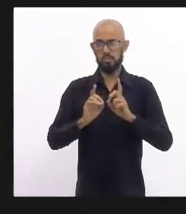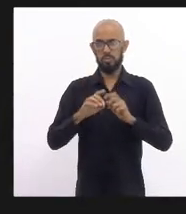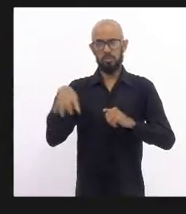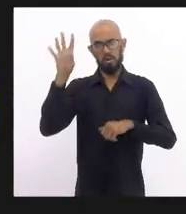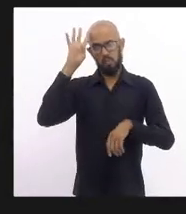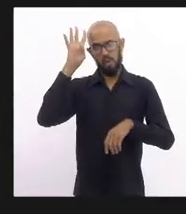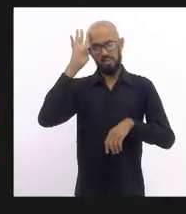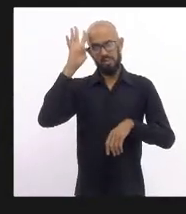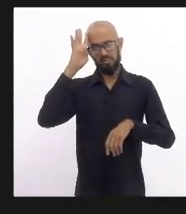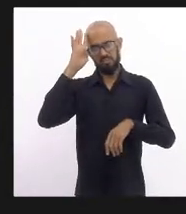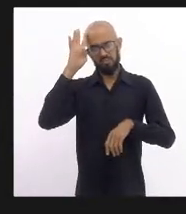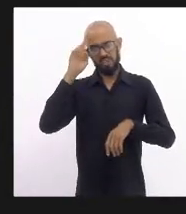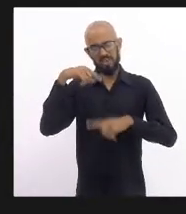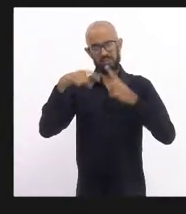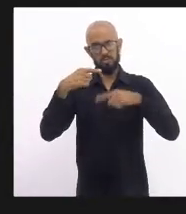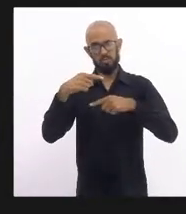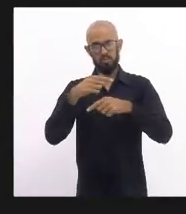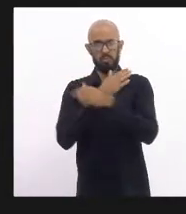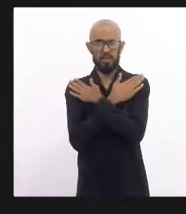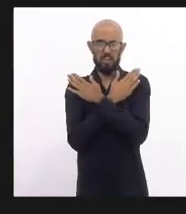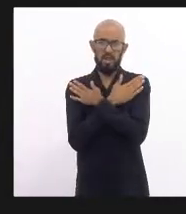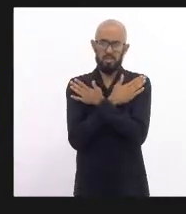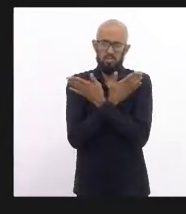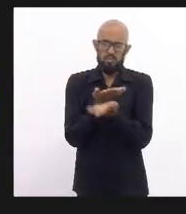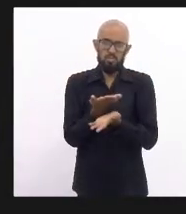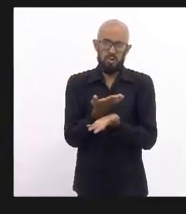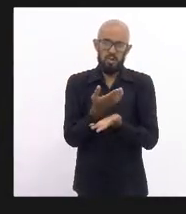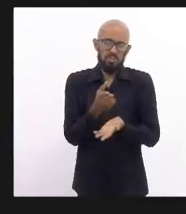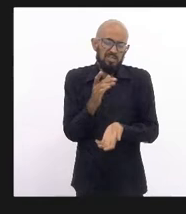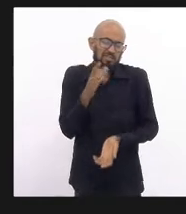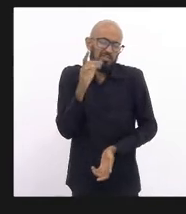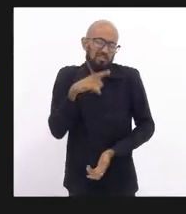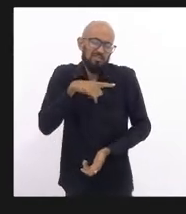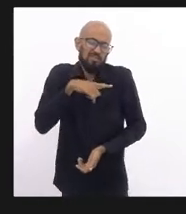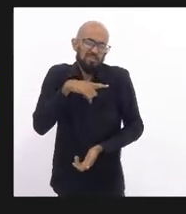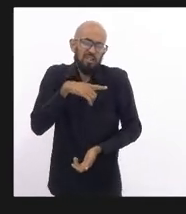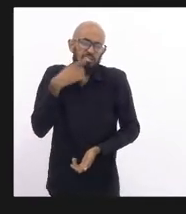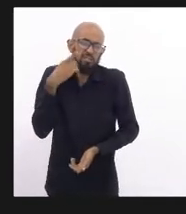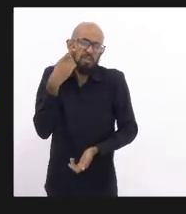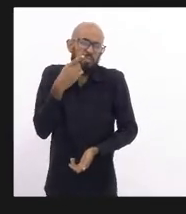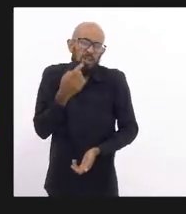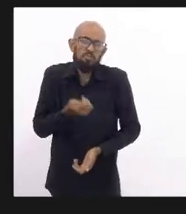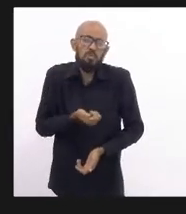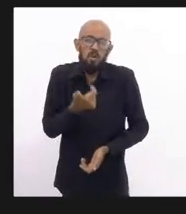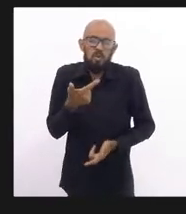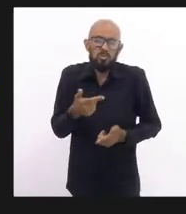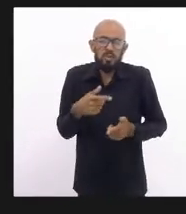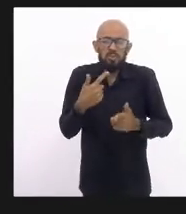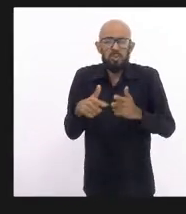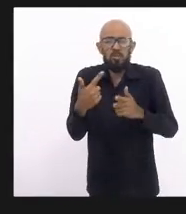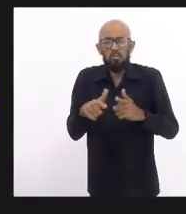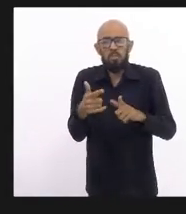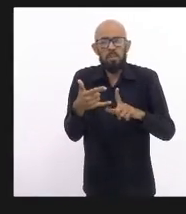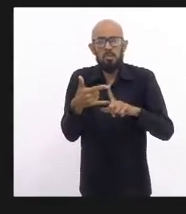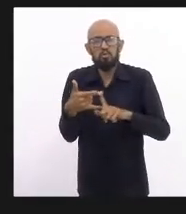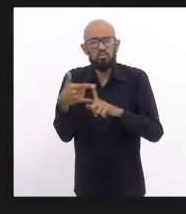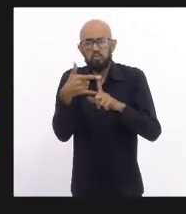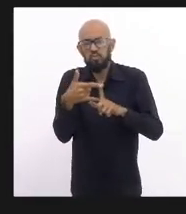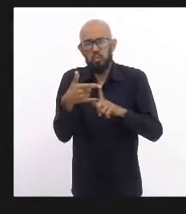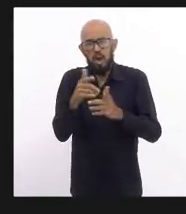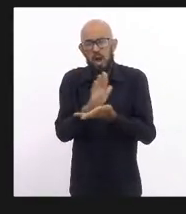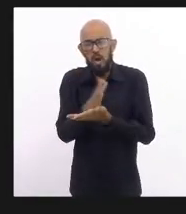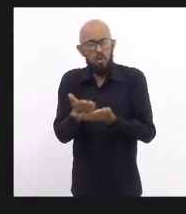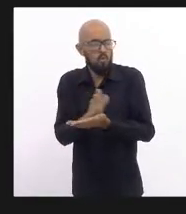que a casa está com um quórum reduzido, com o volume de parlamentares que tivemos problemas agora com o Zoom, nem todos que tinham dado presença